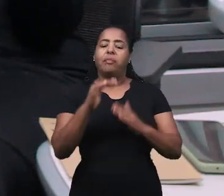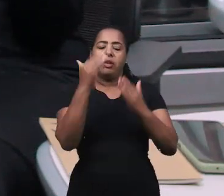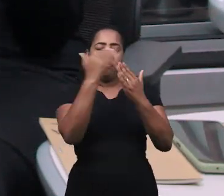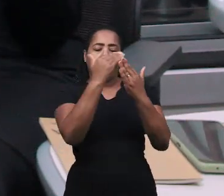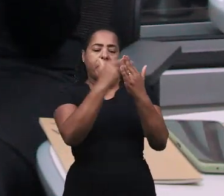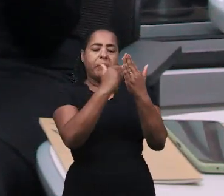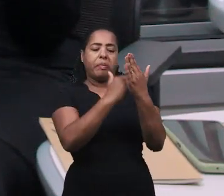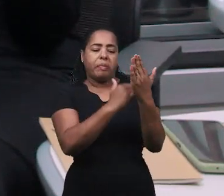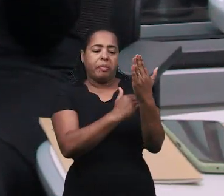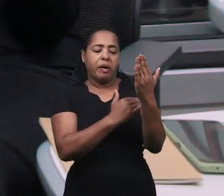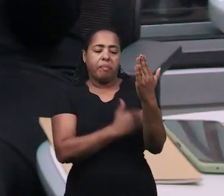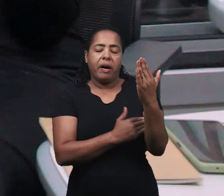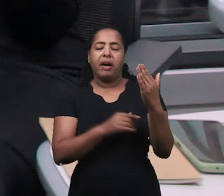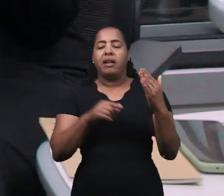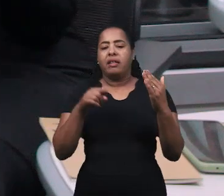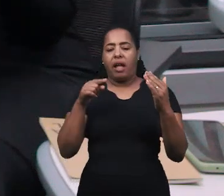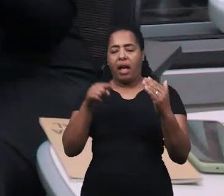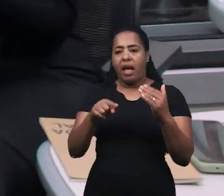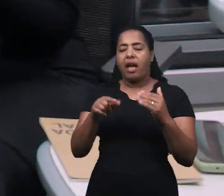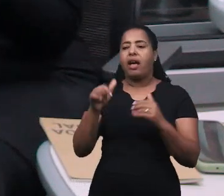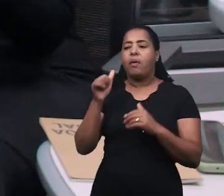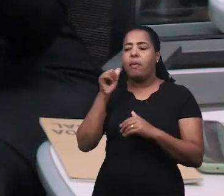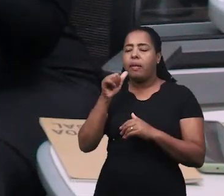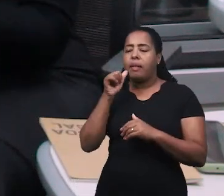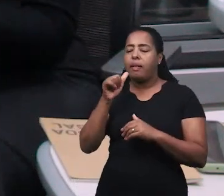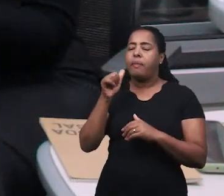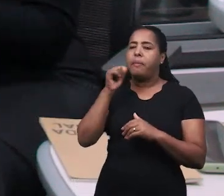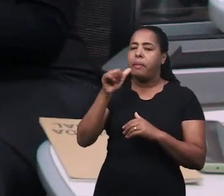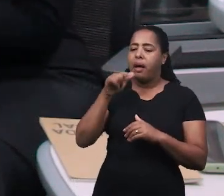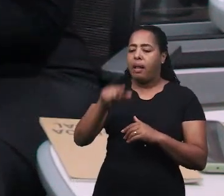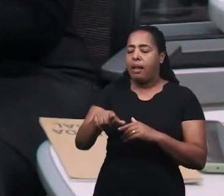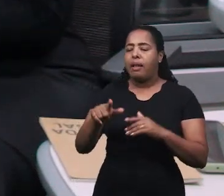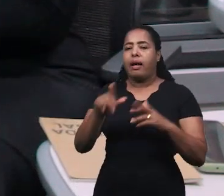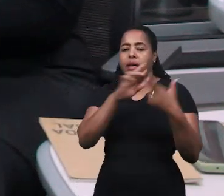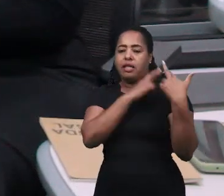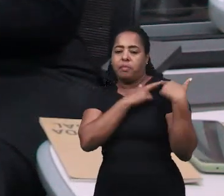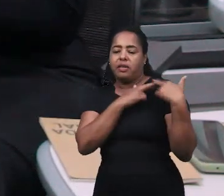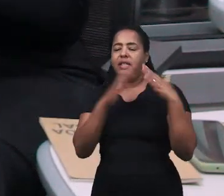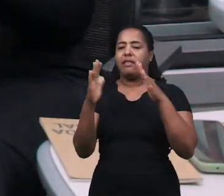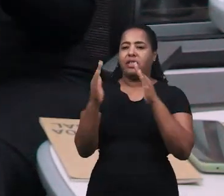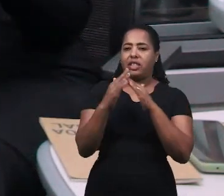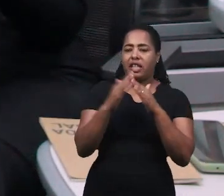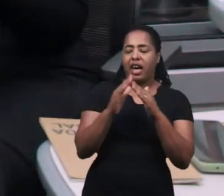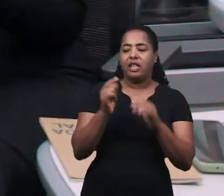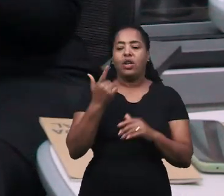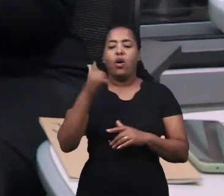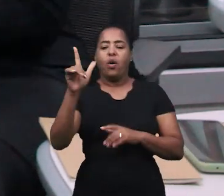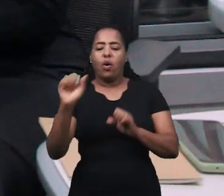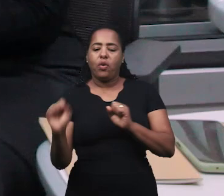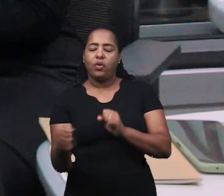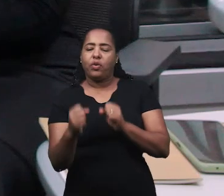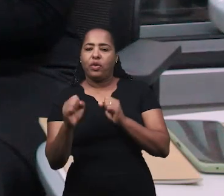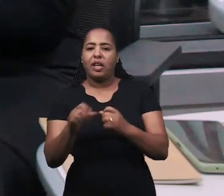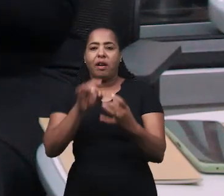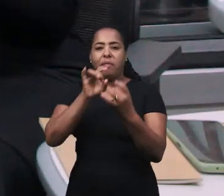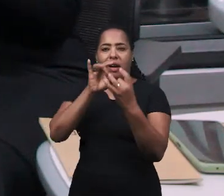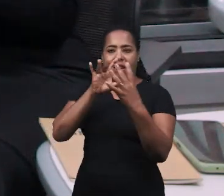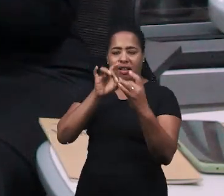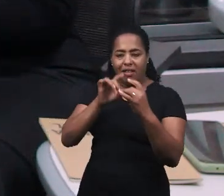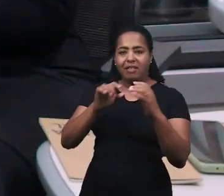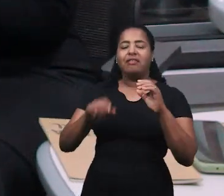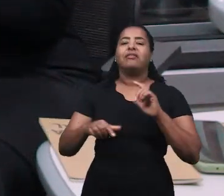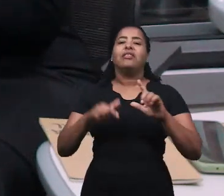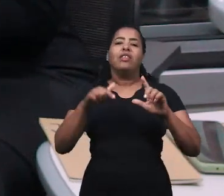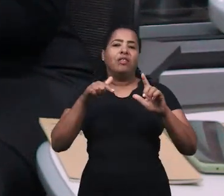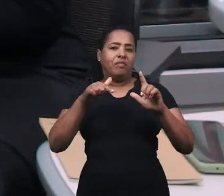uma ouvinte, né? Entendi. Como uma irmã que está lá, dona de casa, ou até mesmo aquela que está trabalhando em home office,